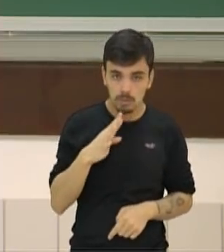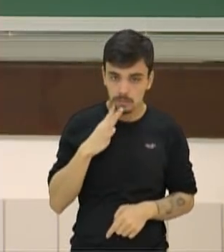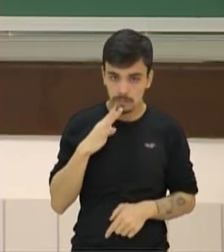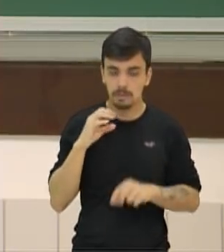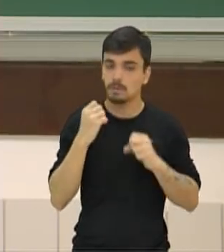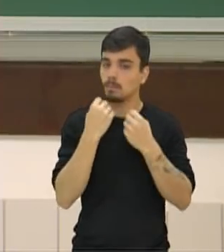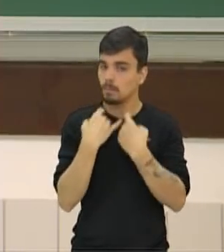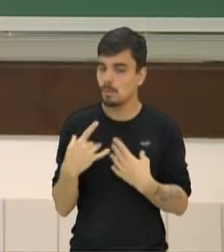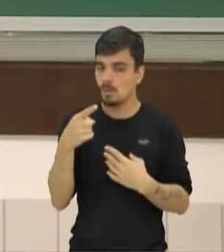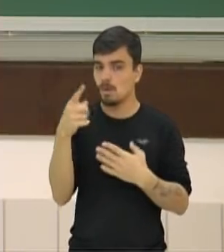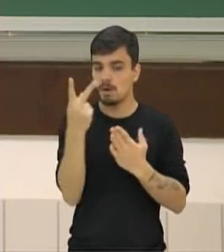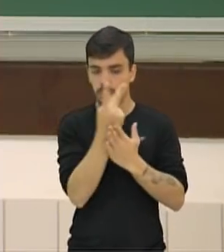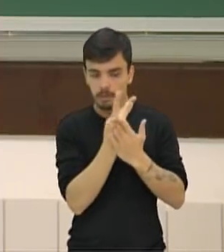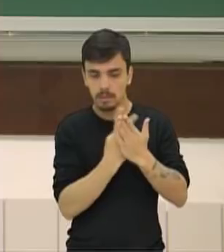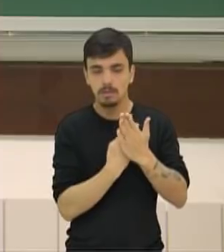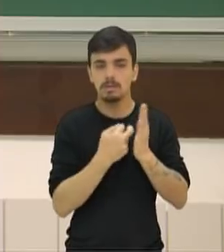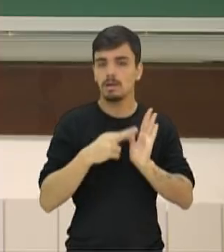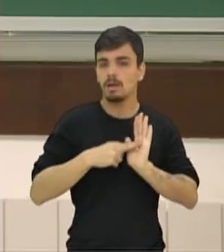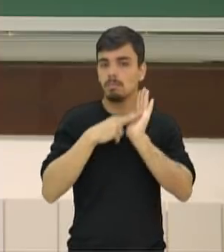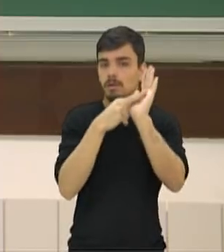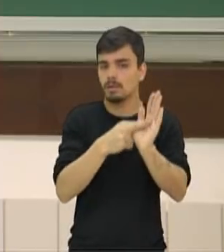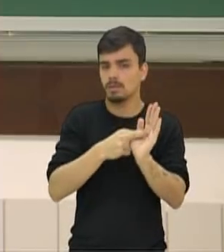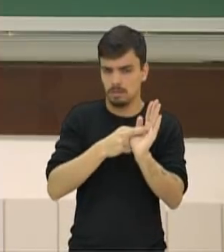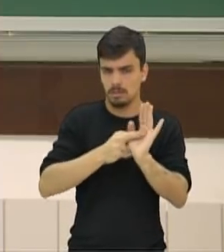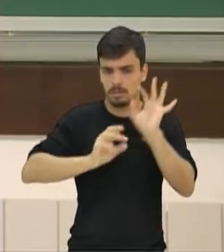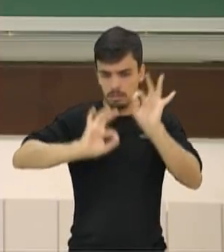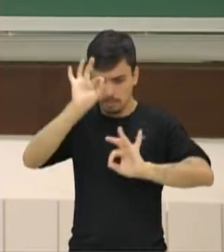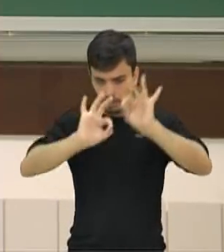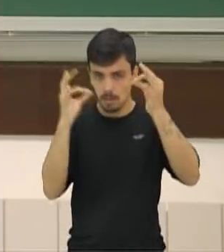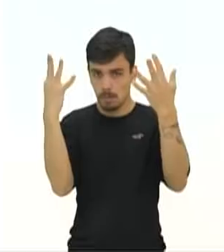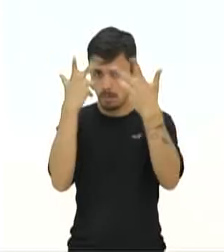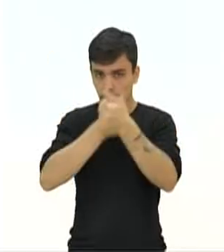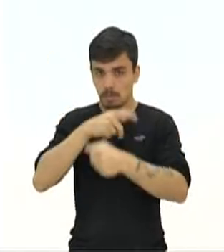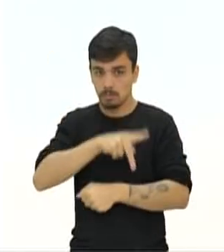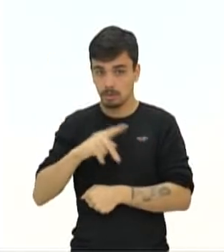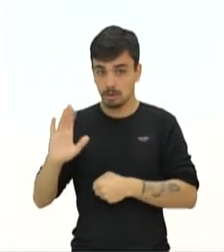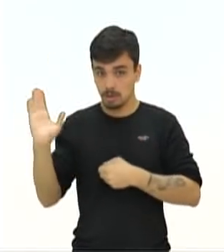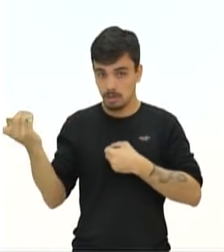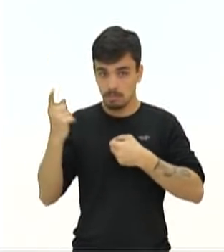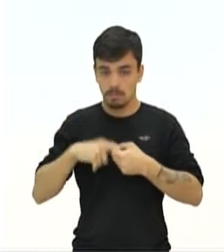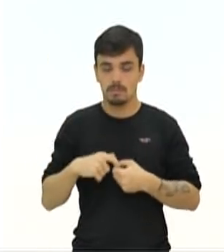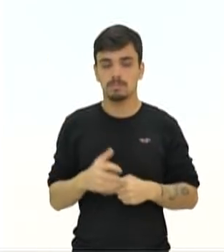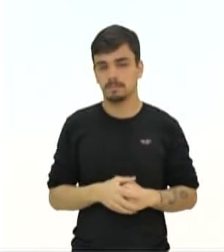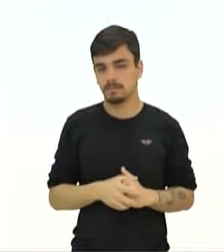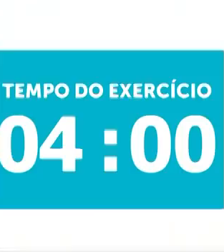Então desenha aí, representa e capricha aí que daqui a pouquinho a prof volta.